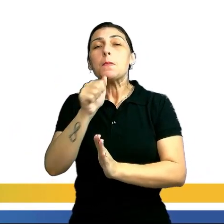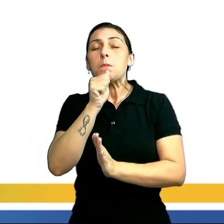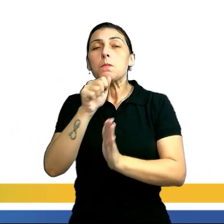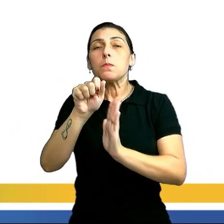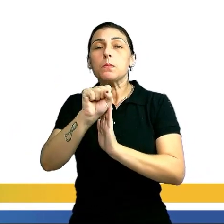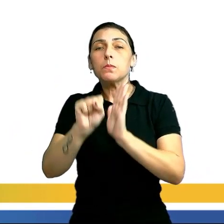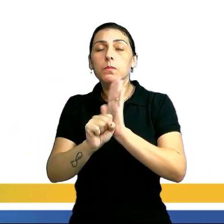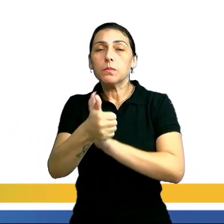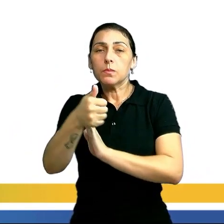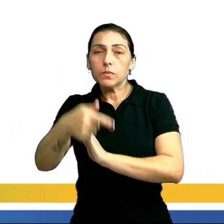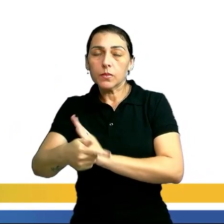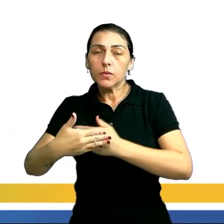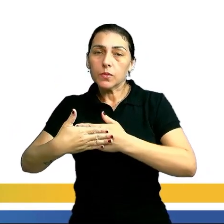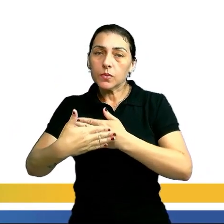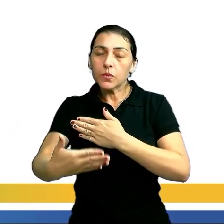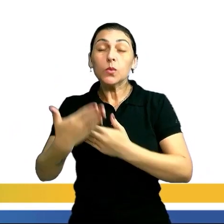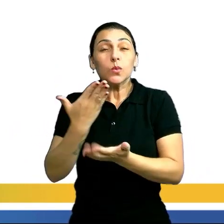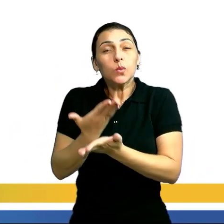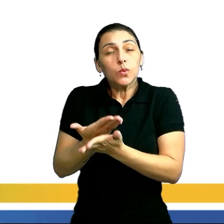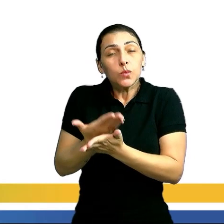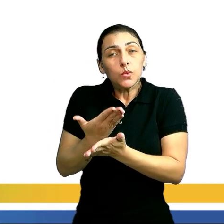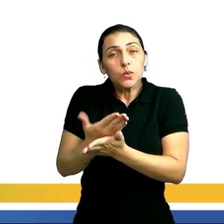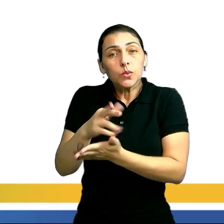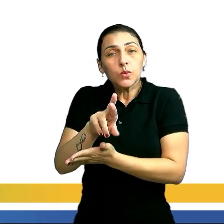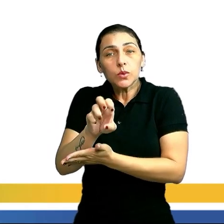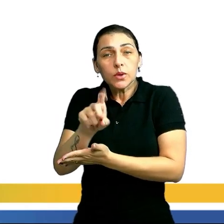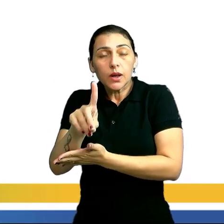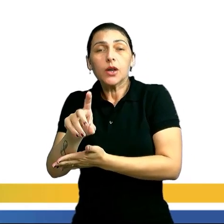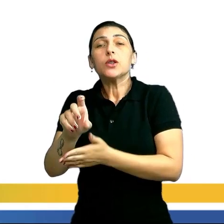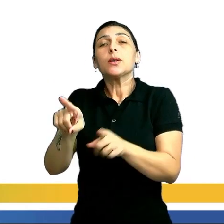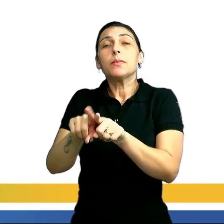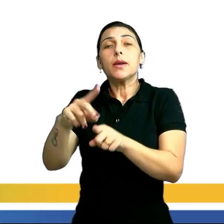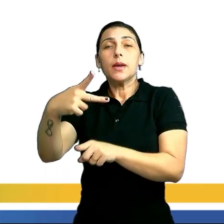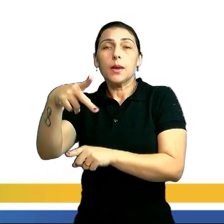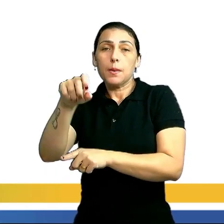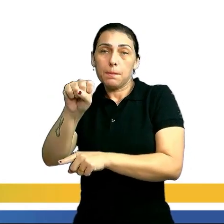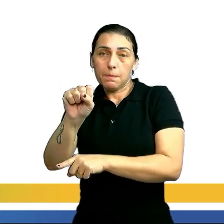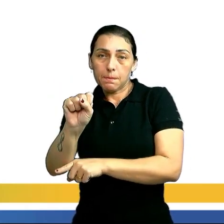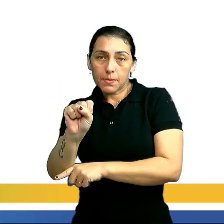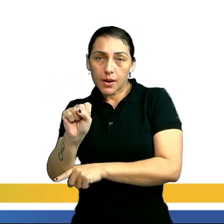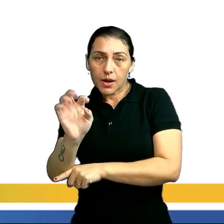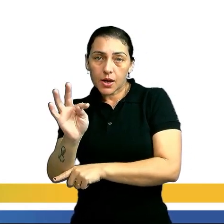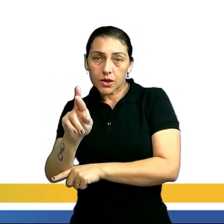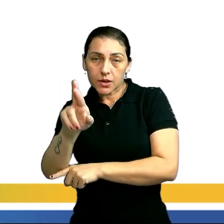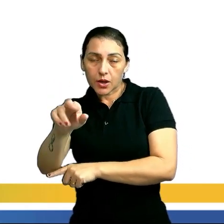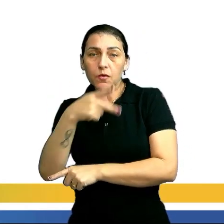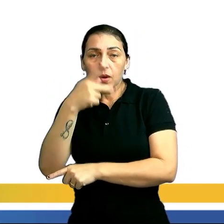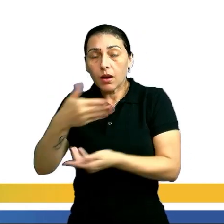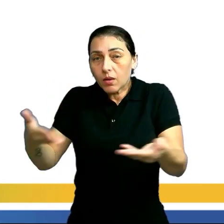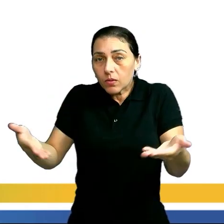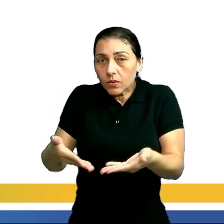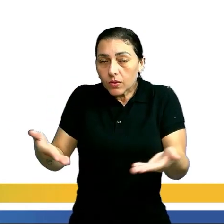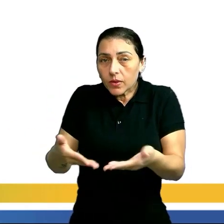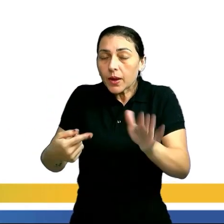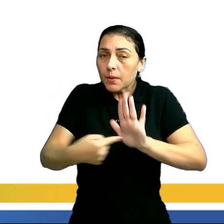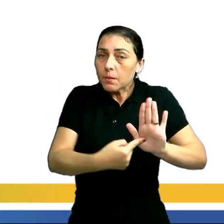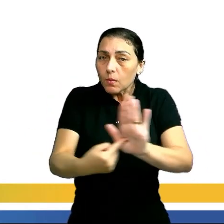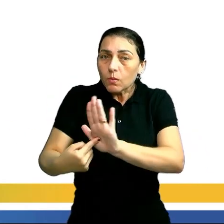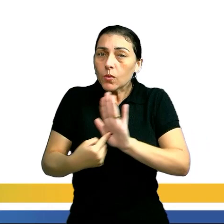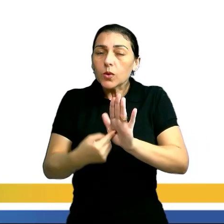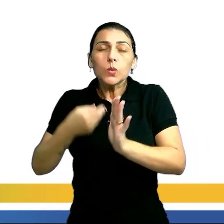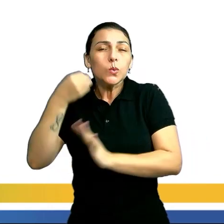XVII, a partir dos estudos de RED e Pasteur, da qual eu falei agora há pouco para vocês, que